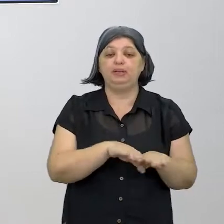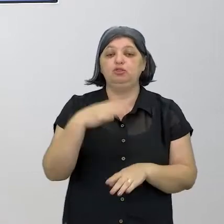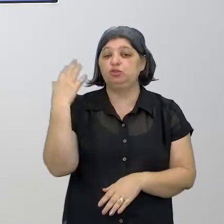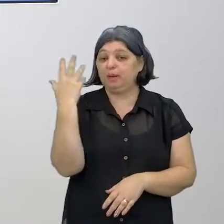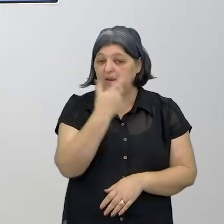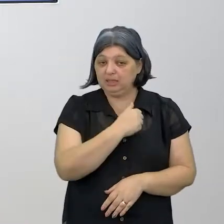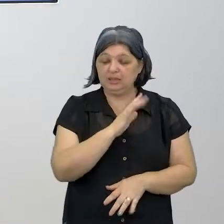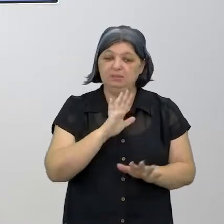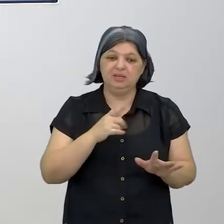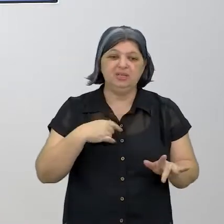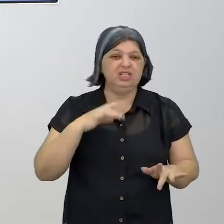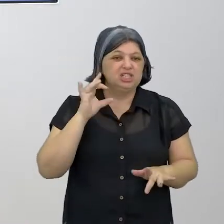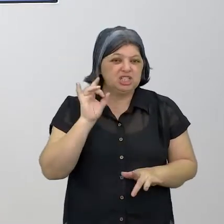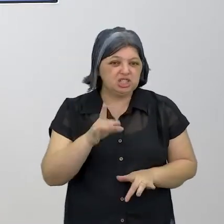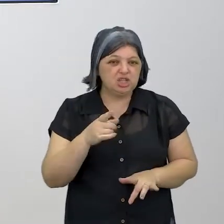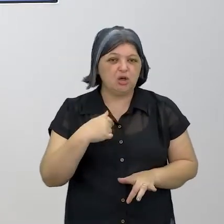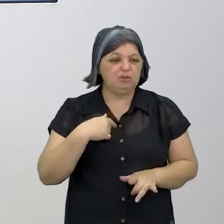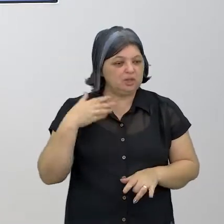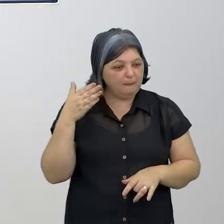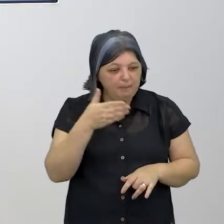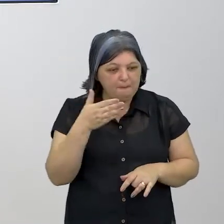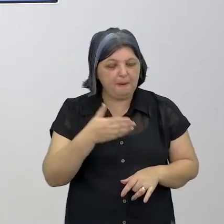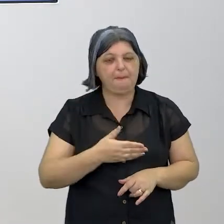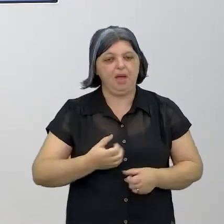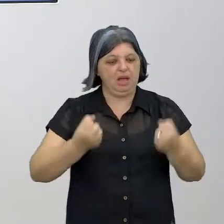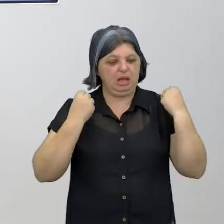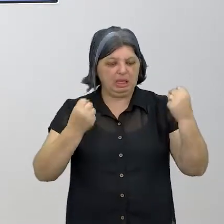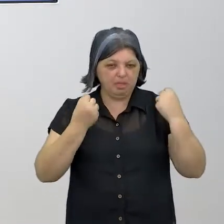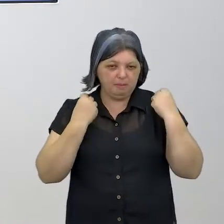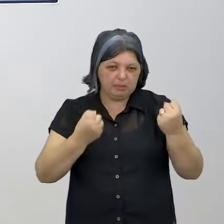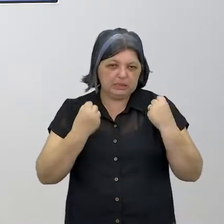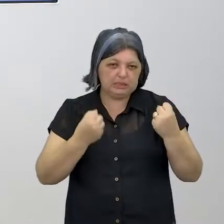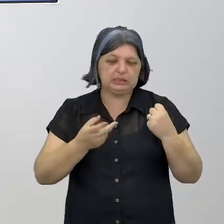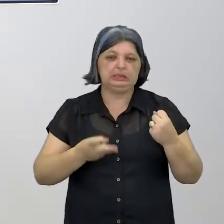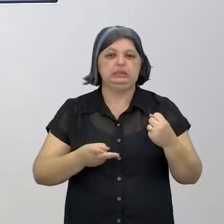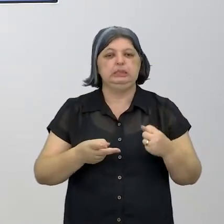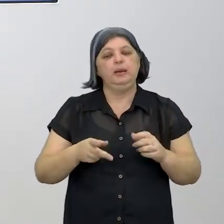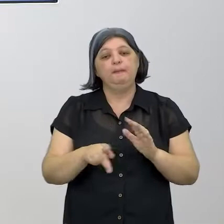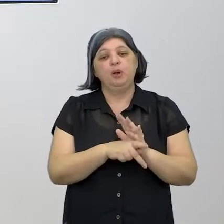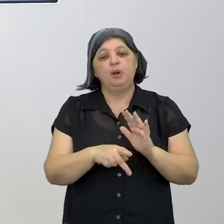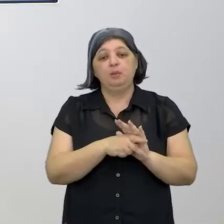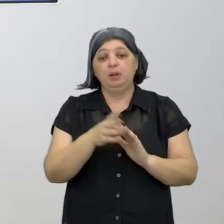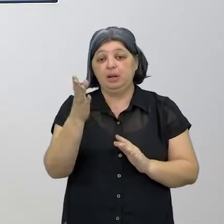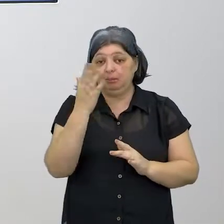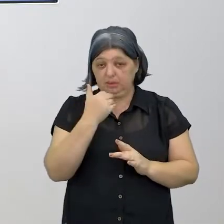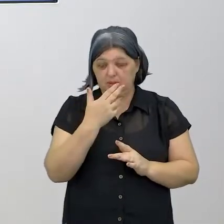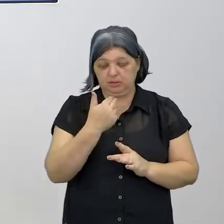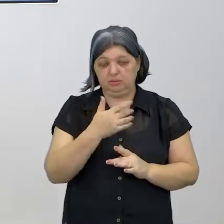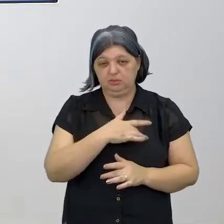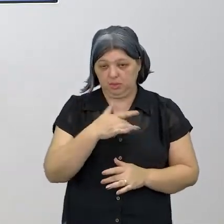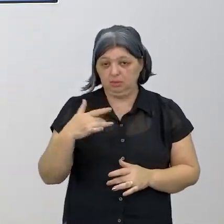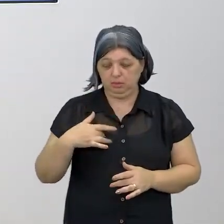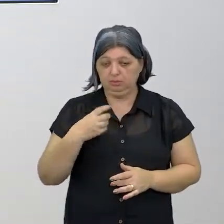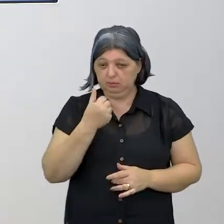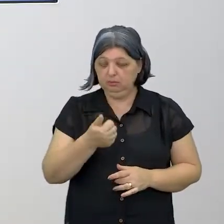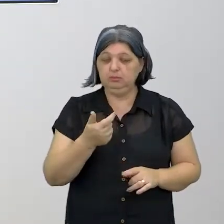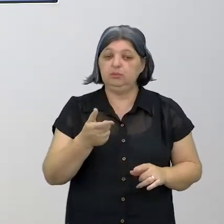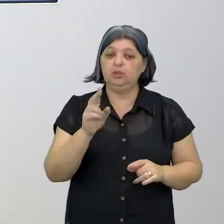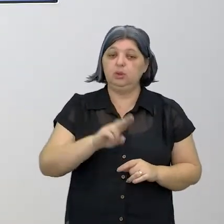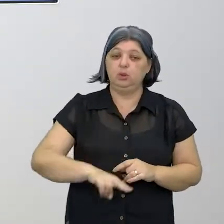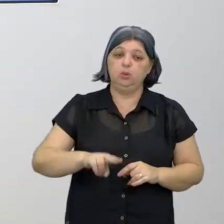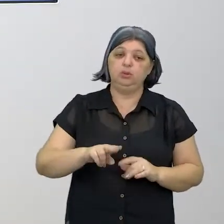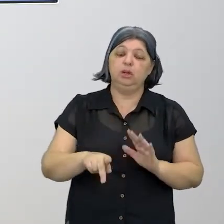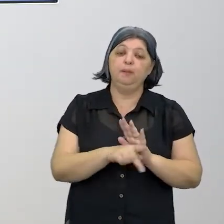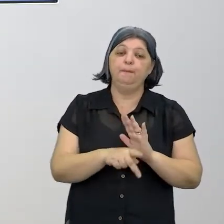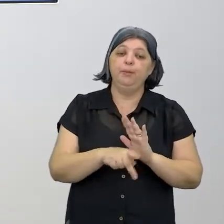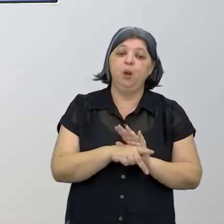uma coisa que só te leva a ir pra academia e ter uma alimentação saudável e até usar suplementos, porque o ponto que eu quero que fique bem